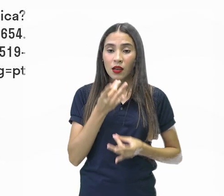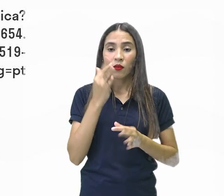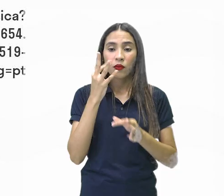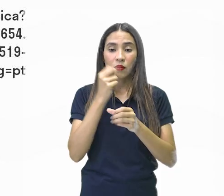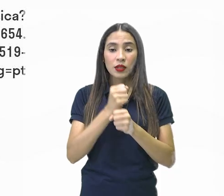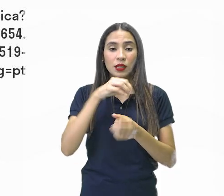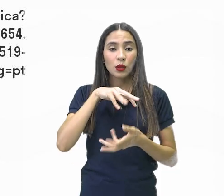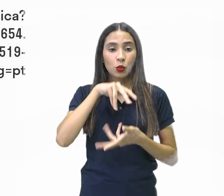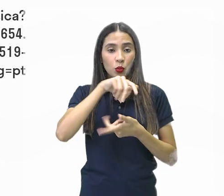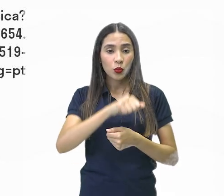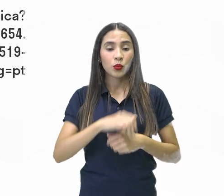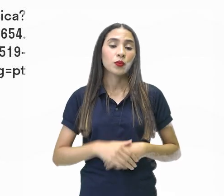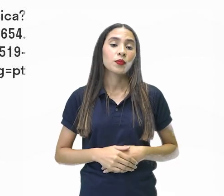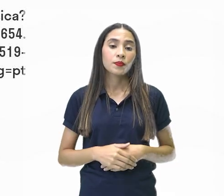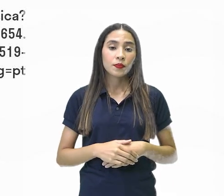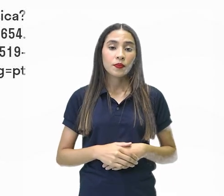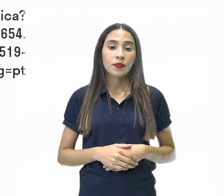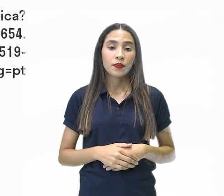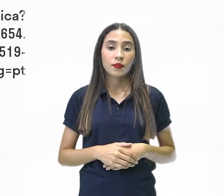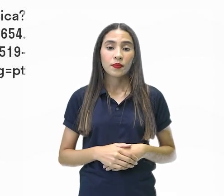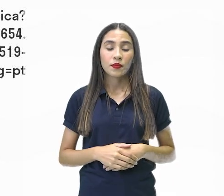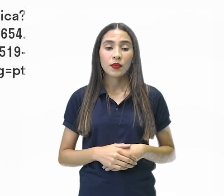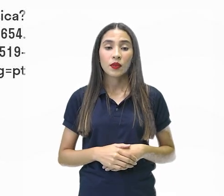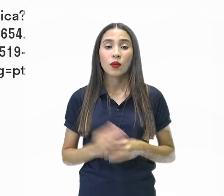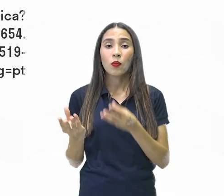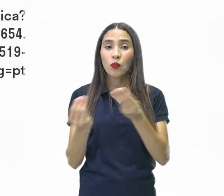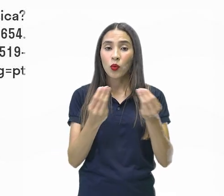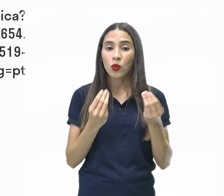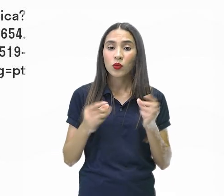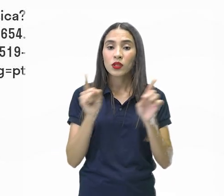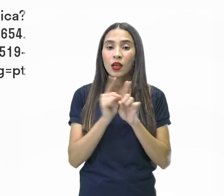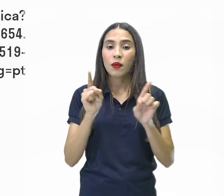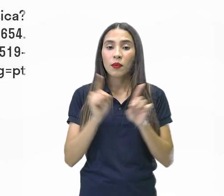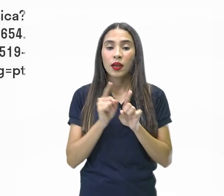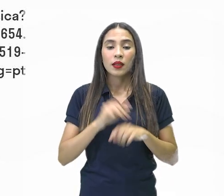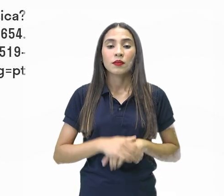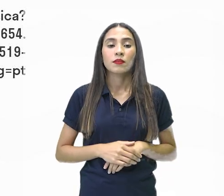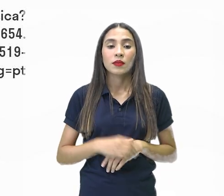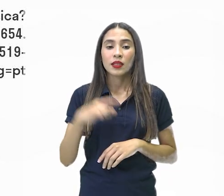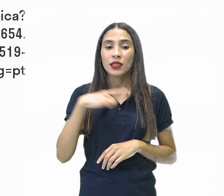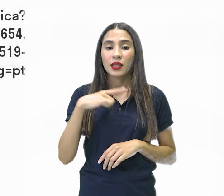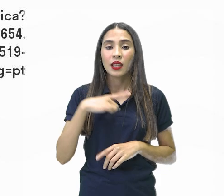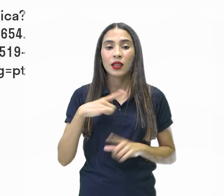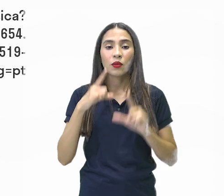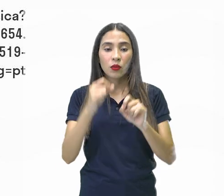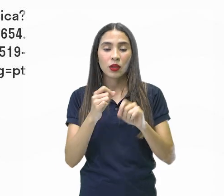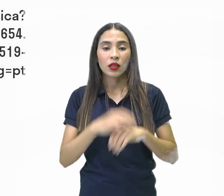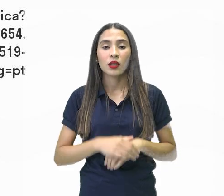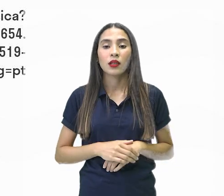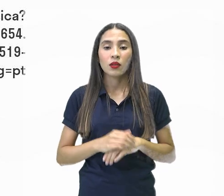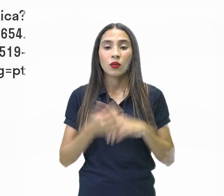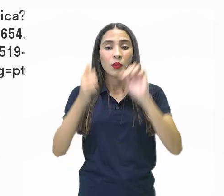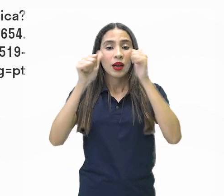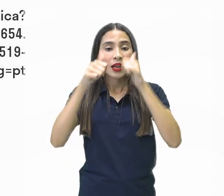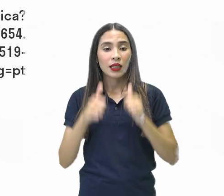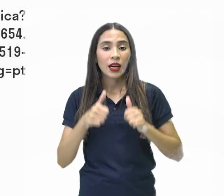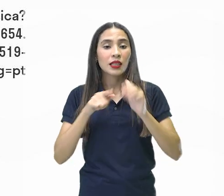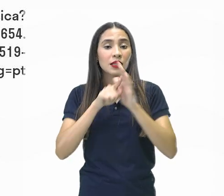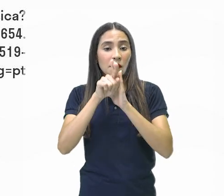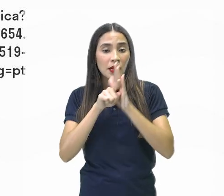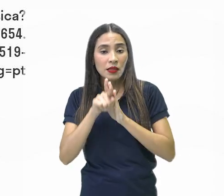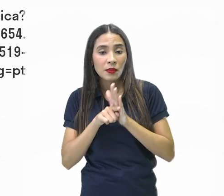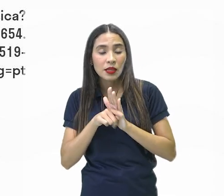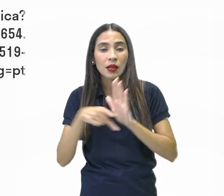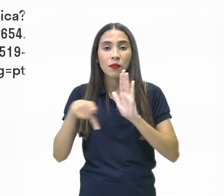descrição física do mundo, sendo que muitos estão na fronteira da